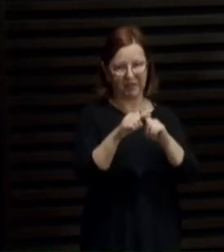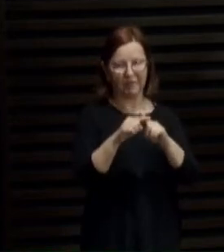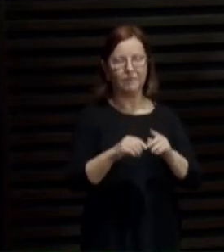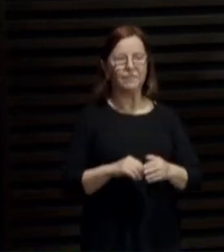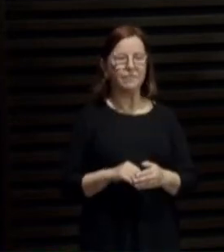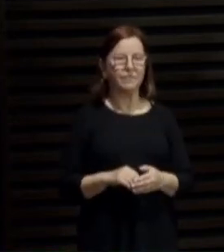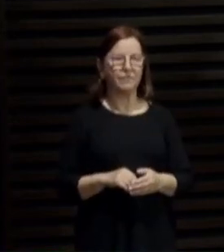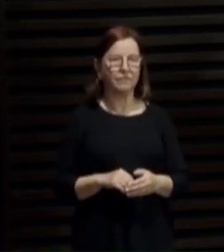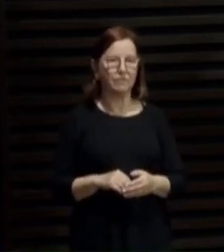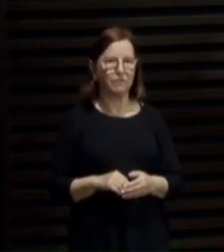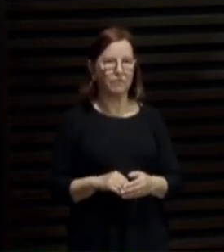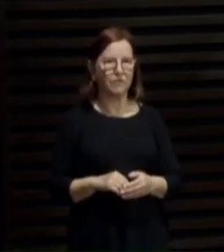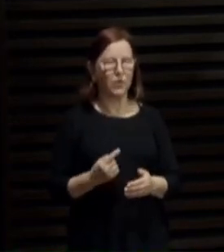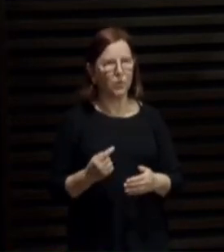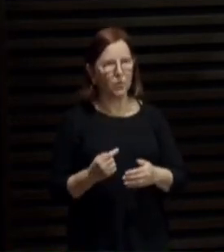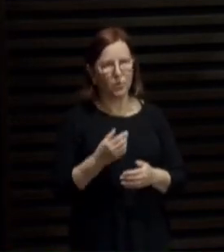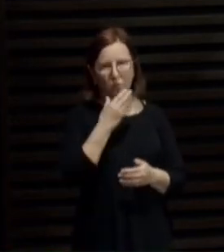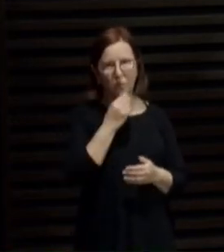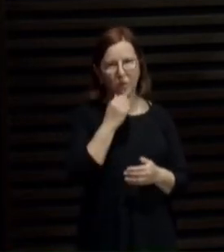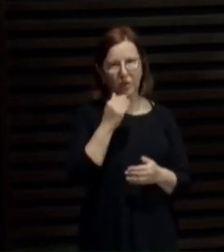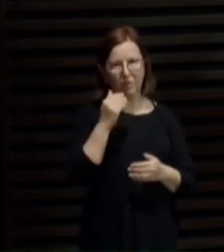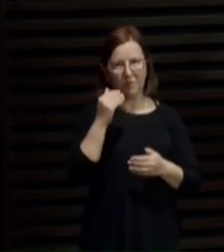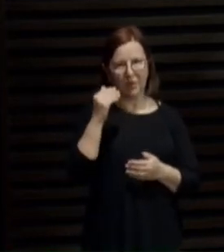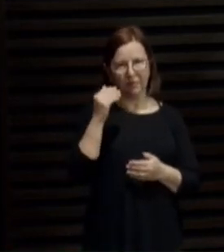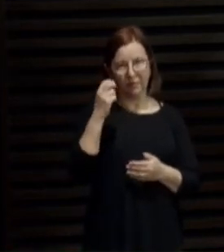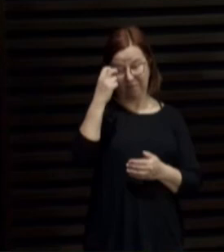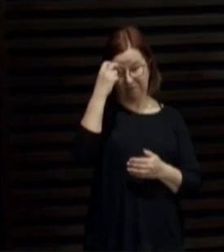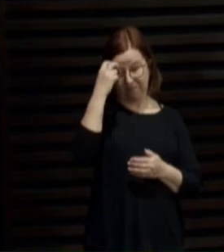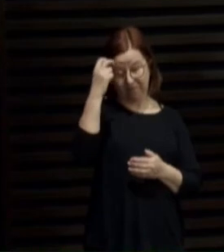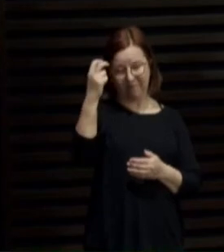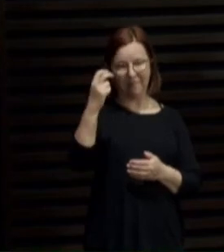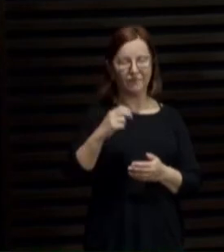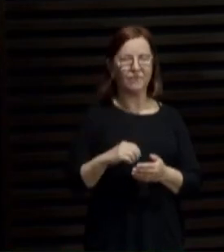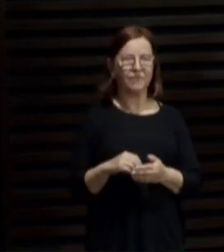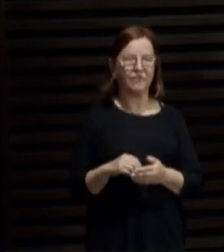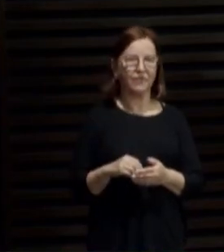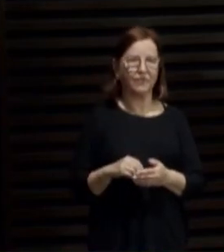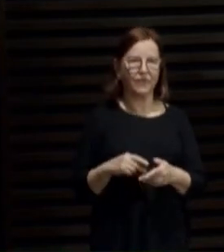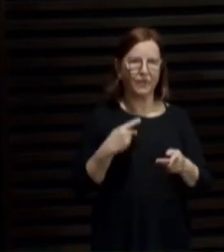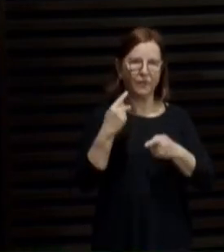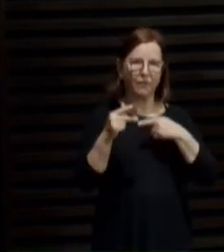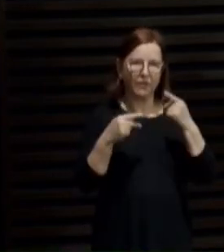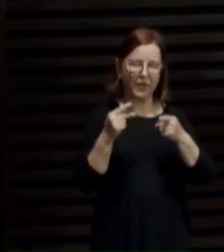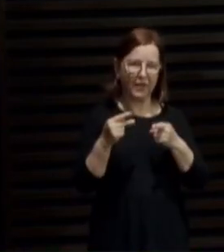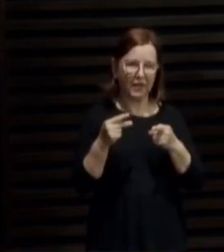Segundo o sábio irmão Matthew Henry, aqueles a quem Deus